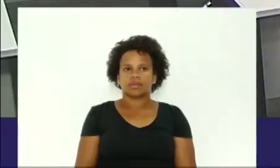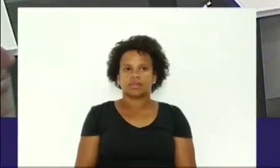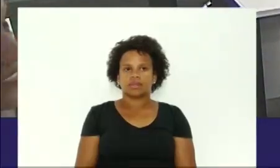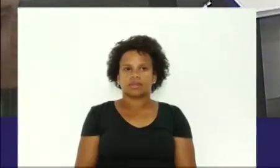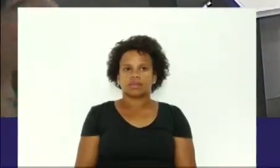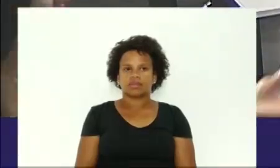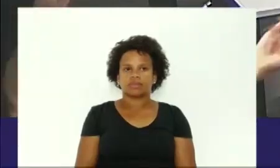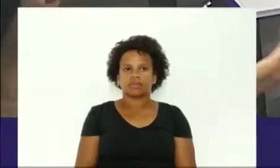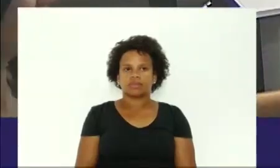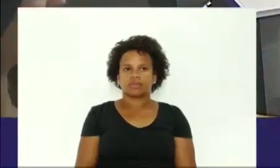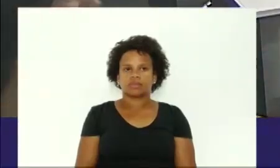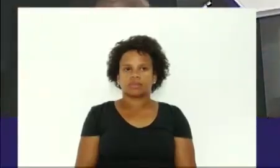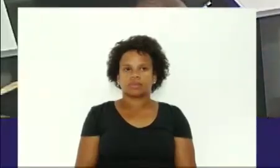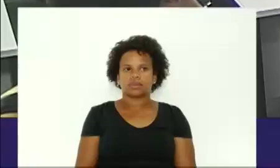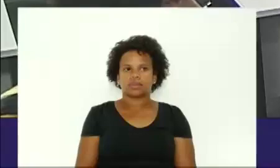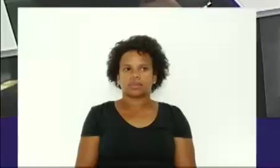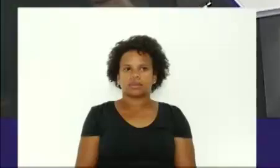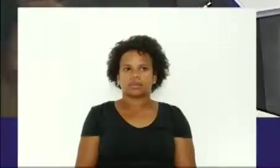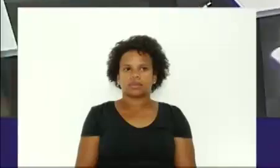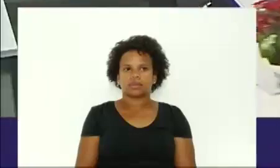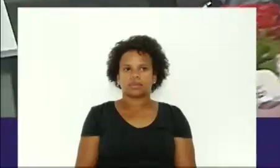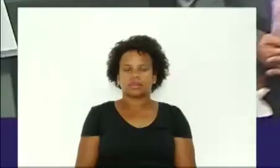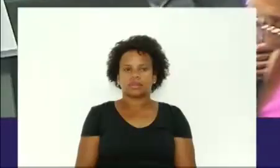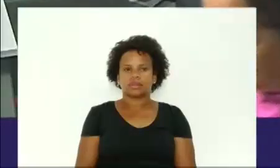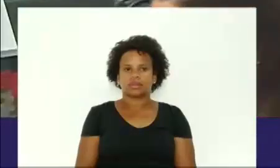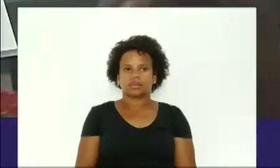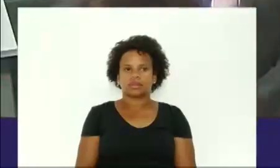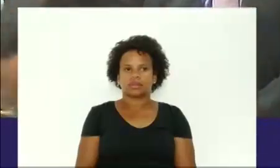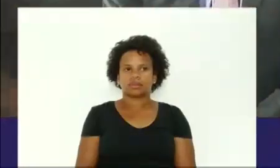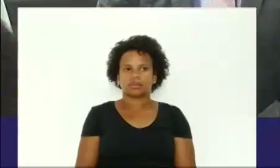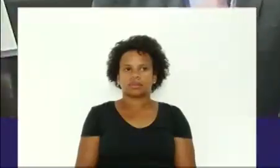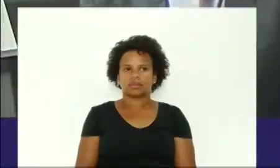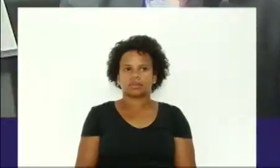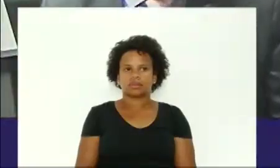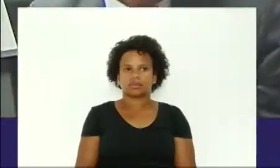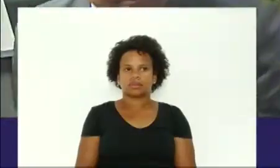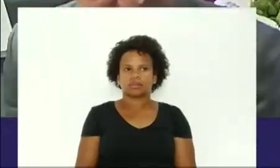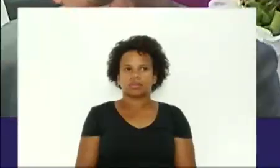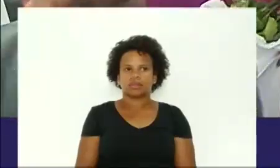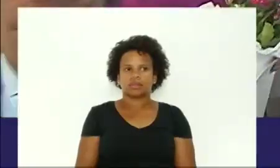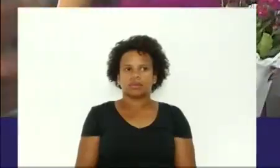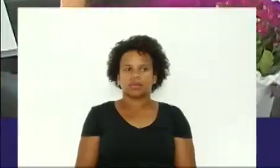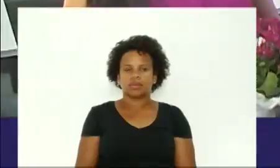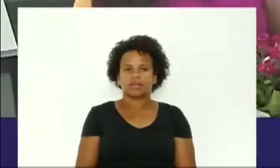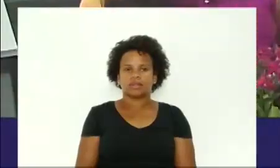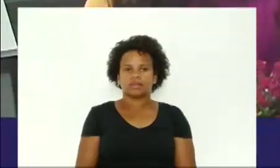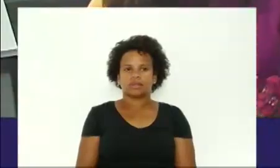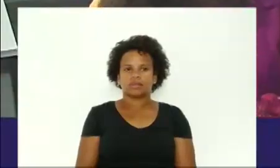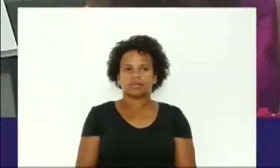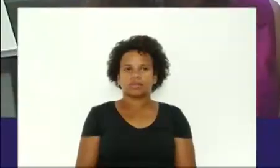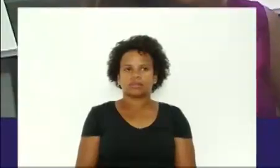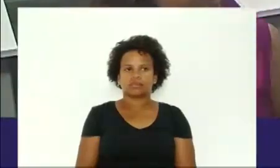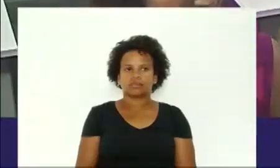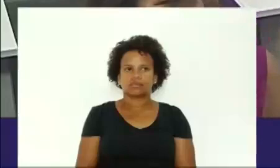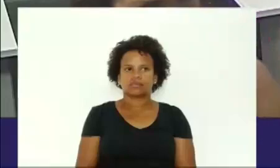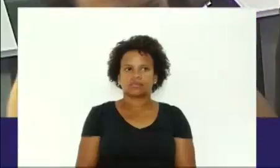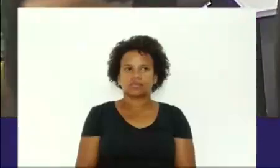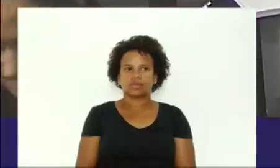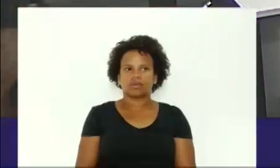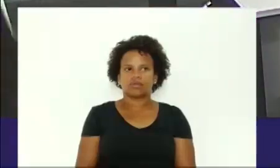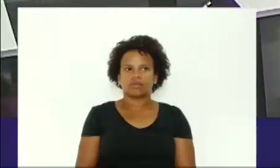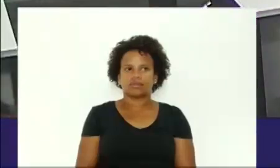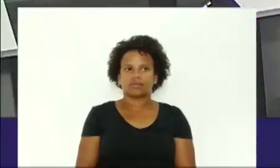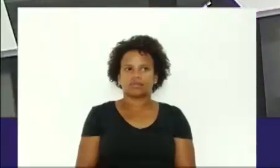amar como outra, qualquer do planeta. Maria, Maria é o som, é a cor, é o suor, é